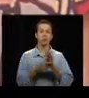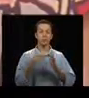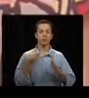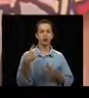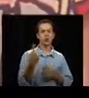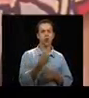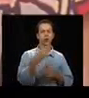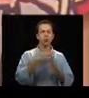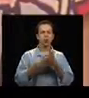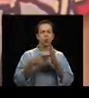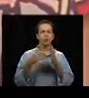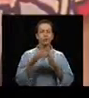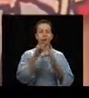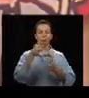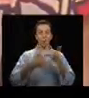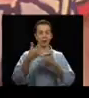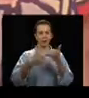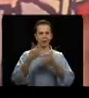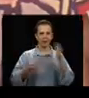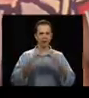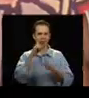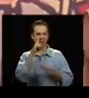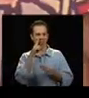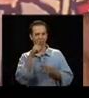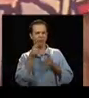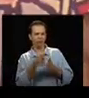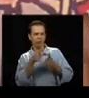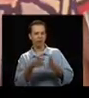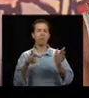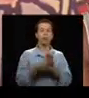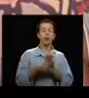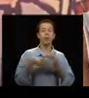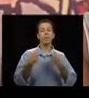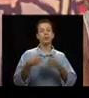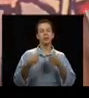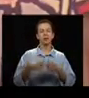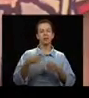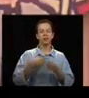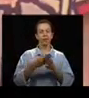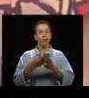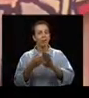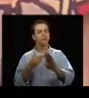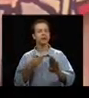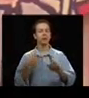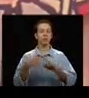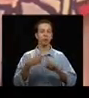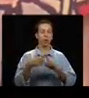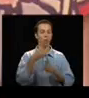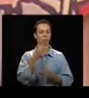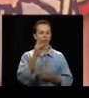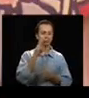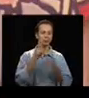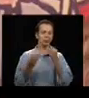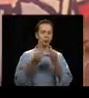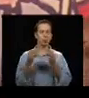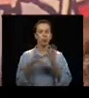assim que as brincadeiras mais ruidosas nossas, né, tinham que ser, né, afastadas, porque o pai, quer